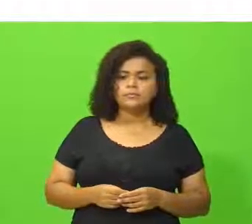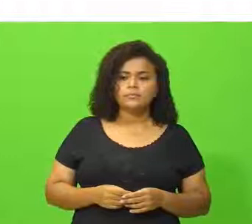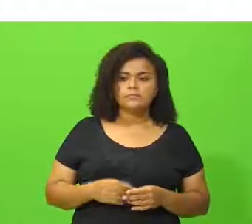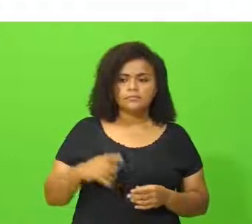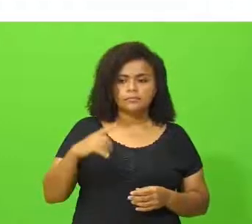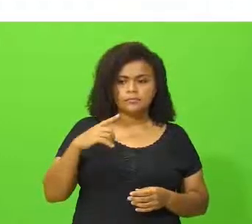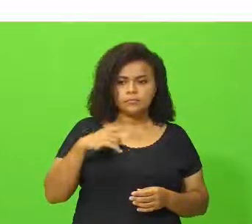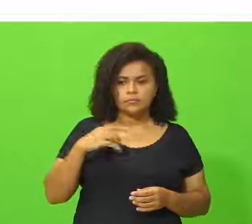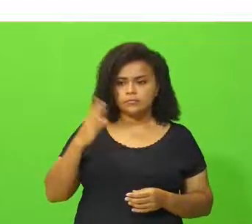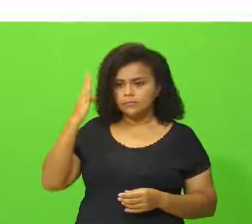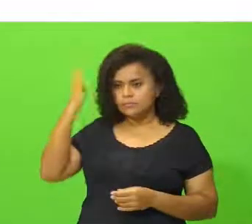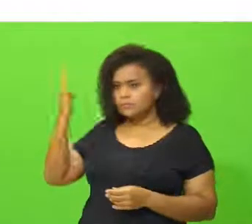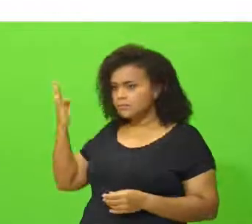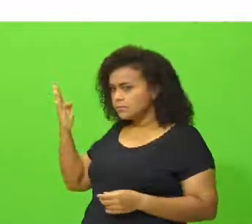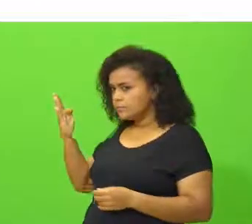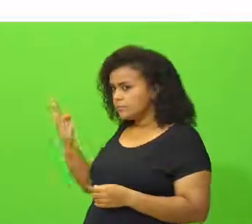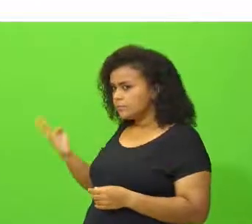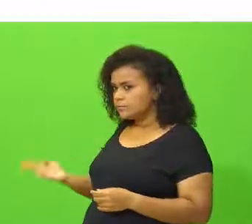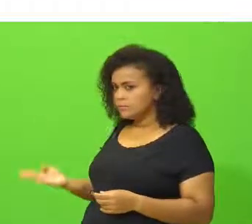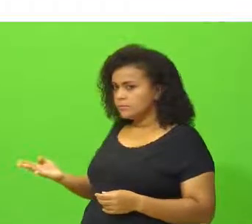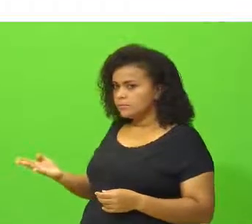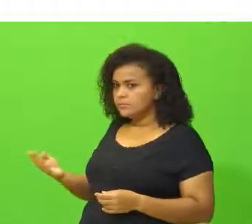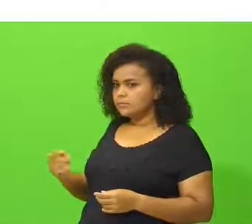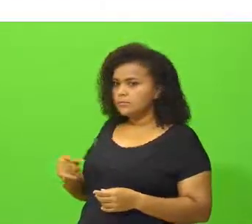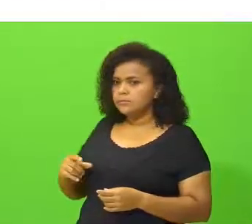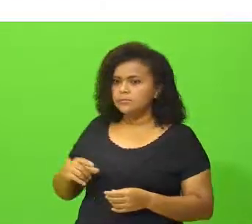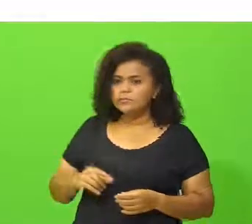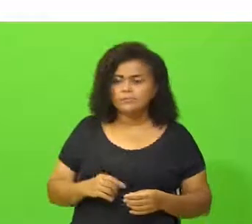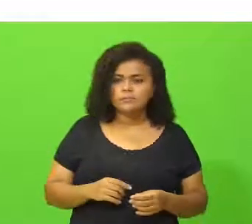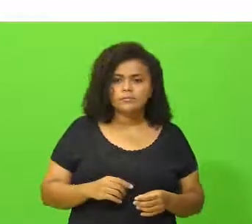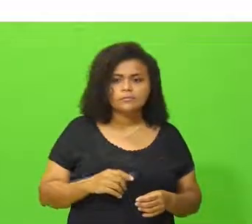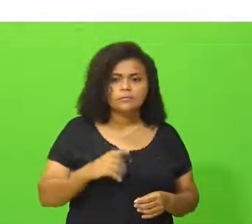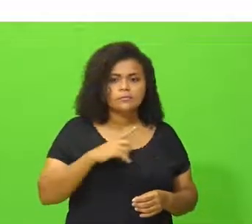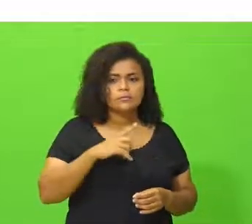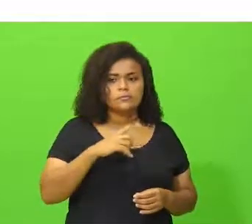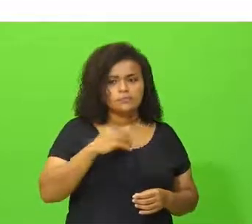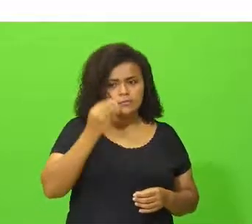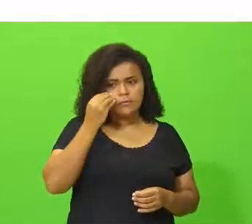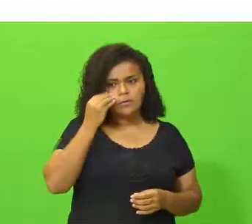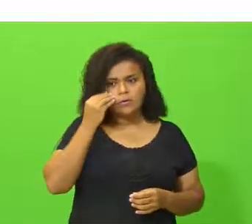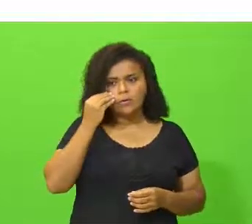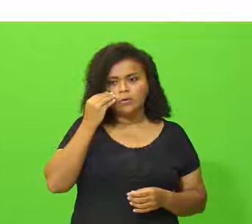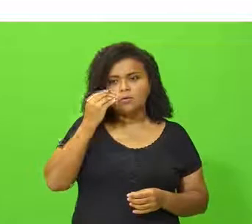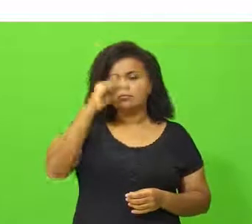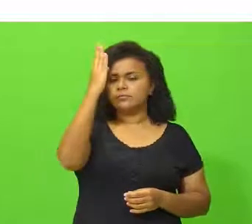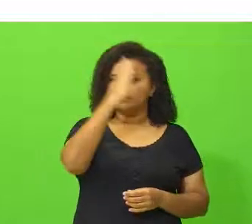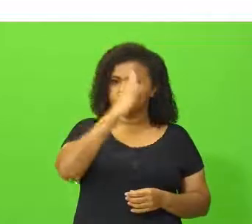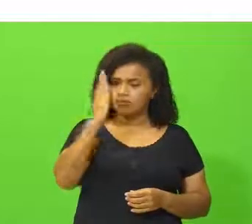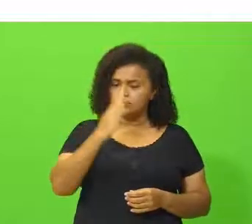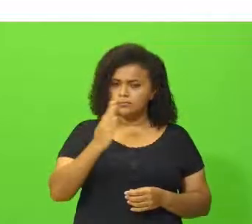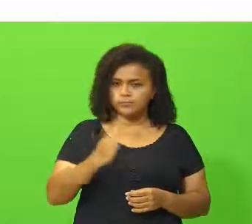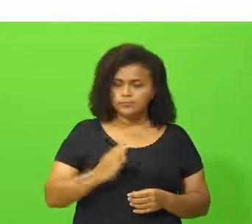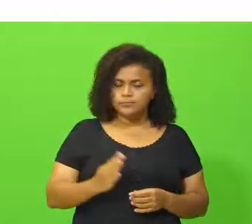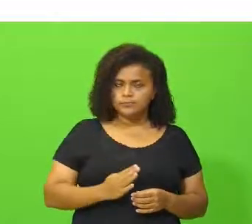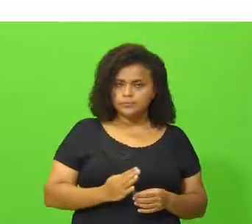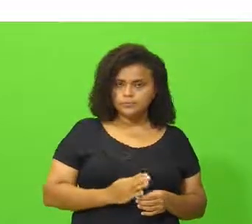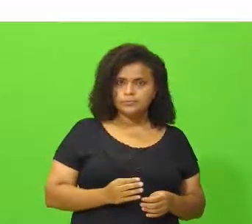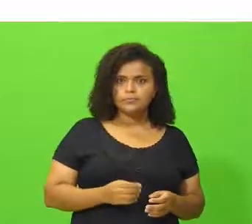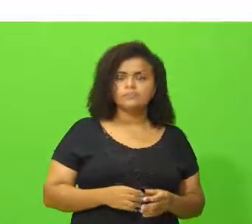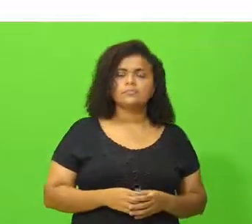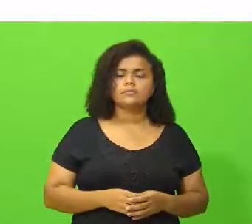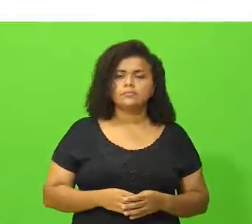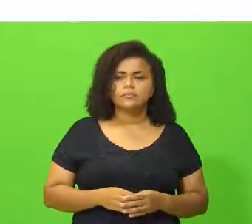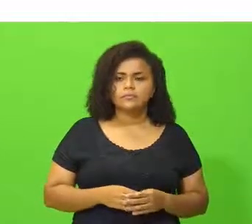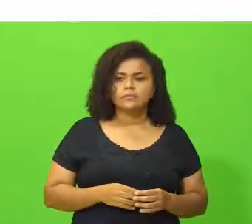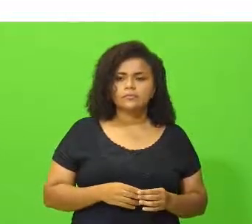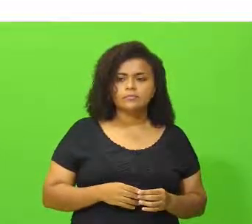caso, essas situações bem significativas. Vocês estão vendo aí, no caso, o Brasil, tá? O Brasil